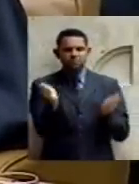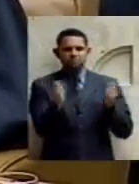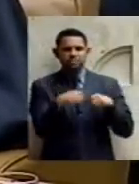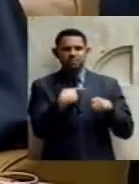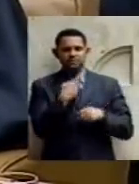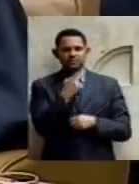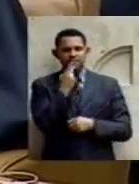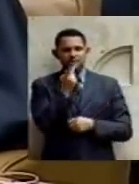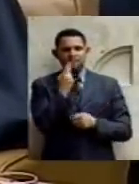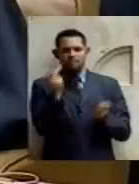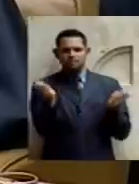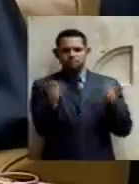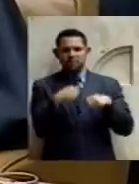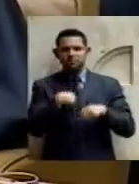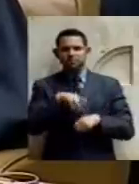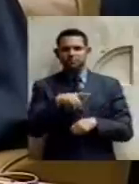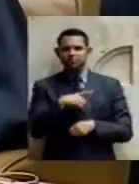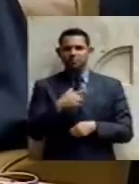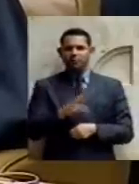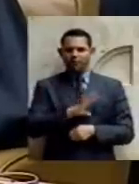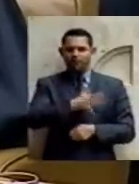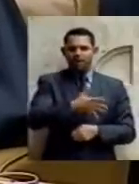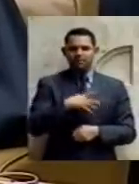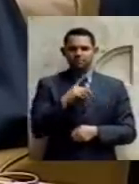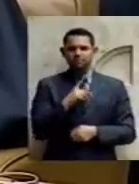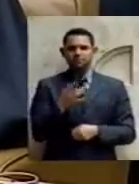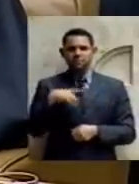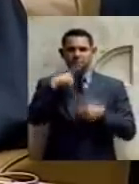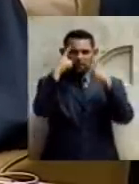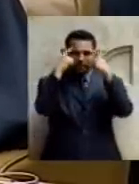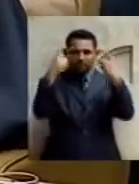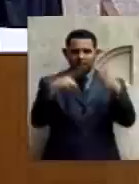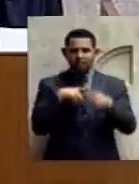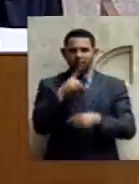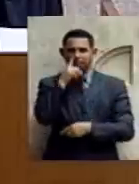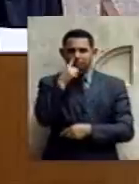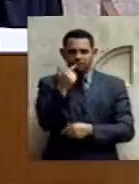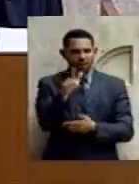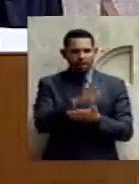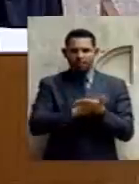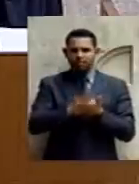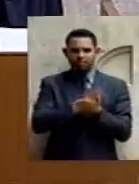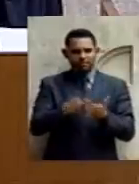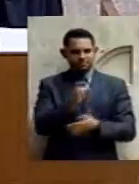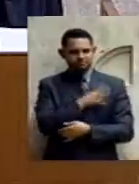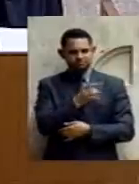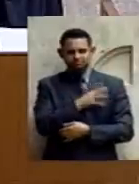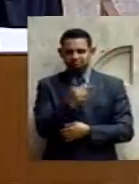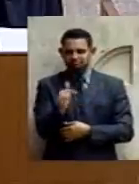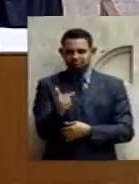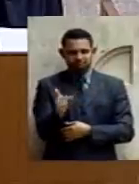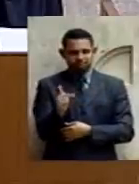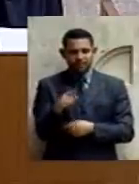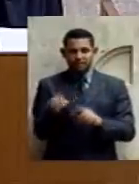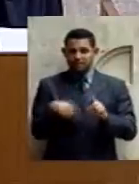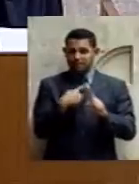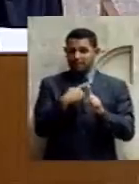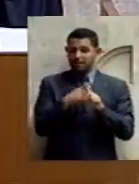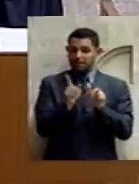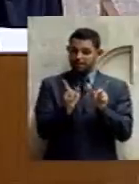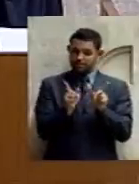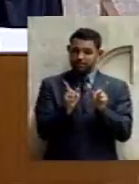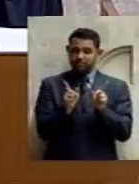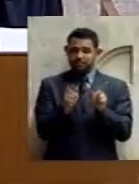referia como capaz de enfrentar os perigos e suportar os labores. E como nos dizeres de Fenelon, traz em